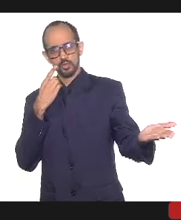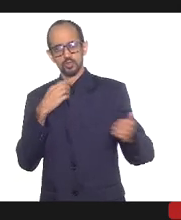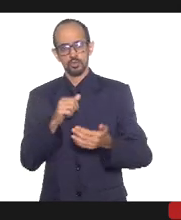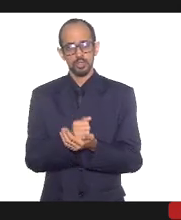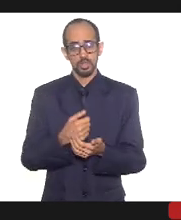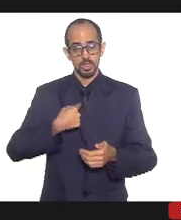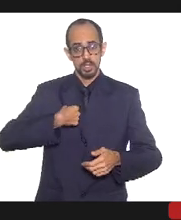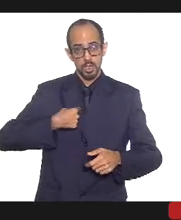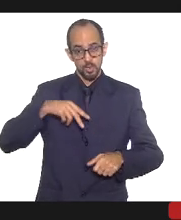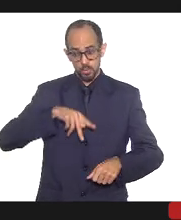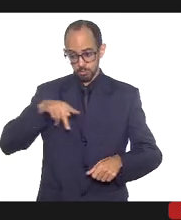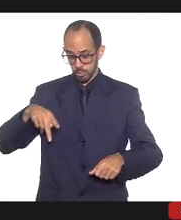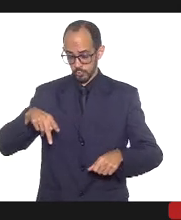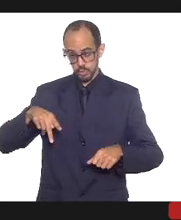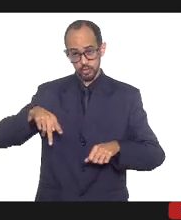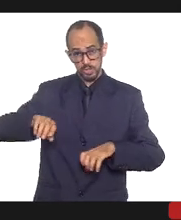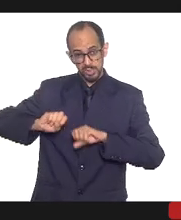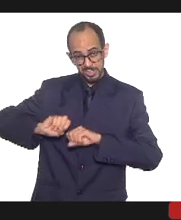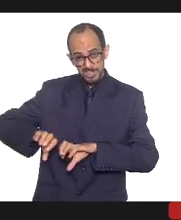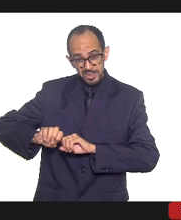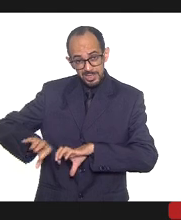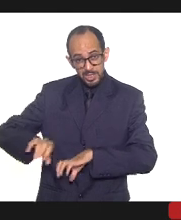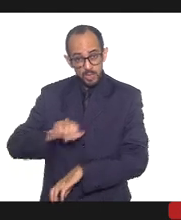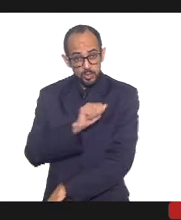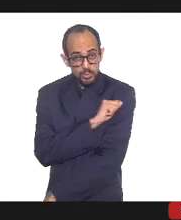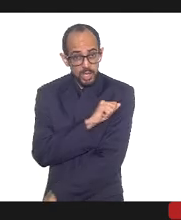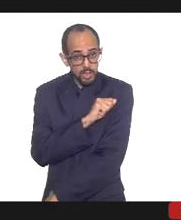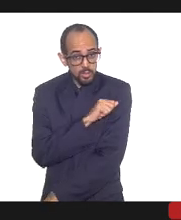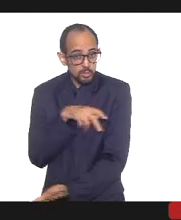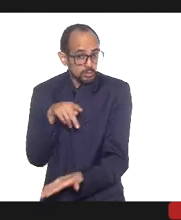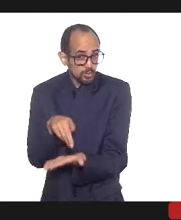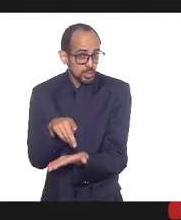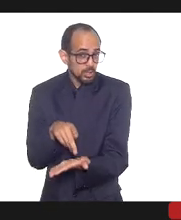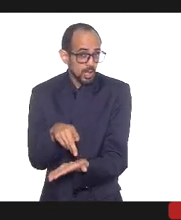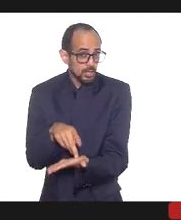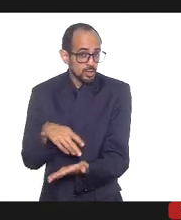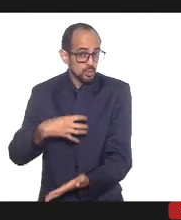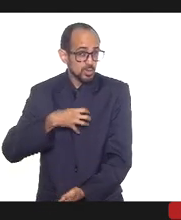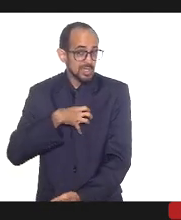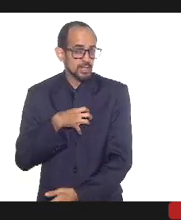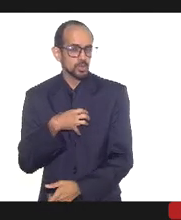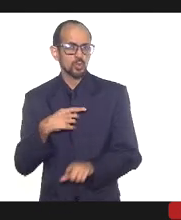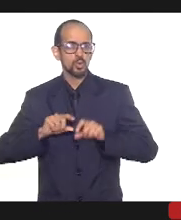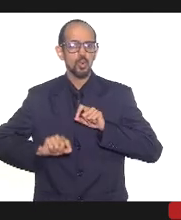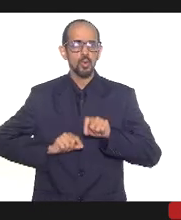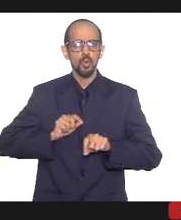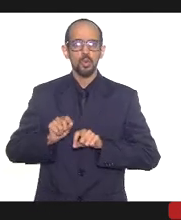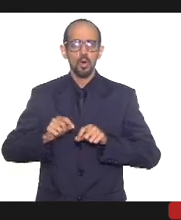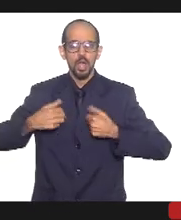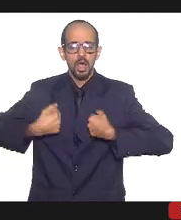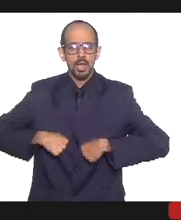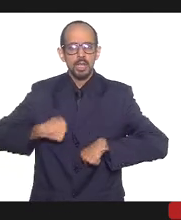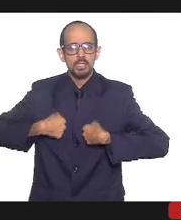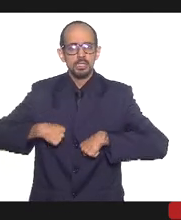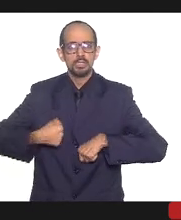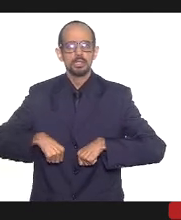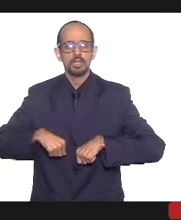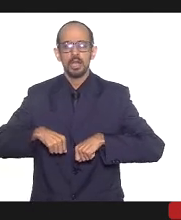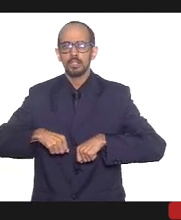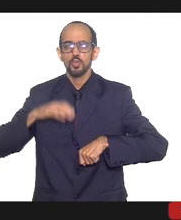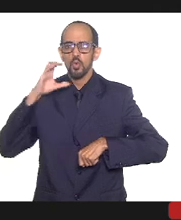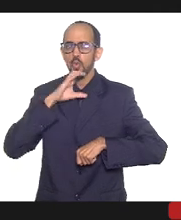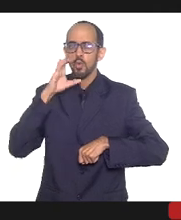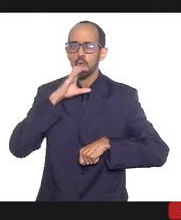do chão de sala, né, eu tenho sentido vivenciado no dia a dia, que é a necessidade aí urgente de